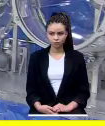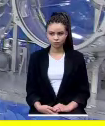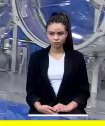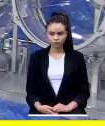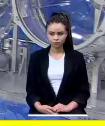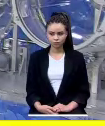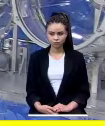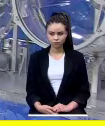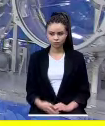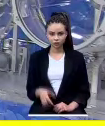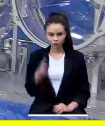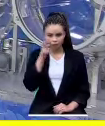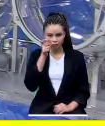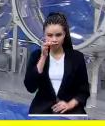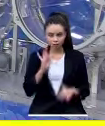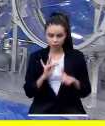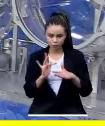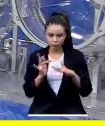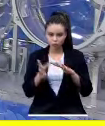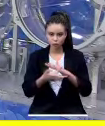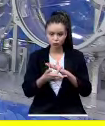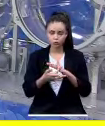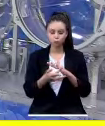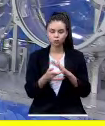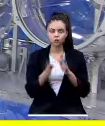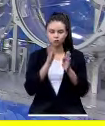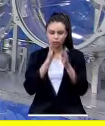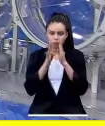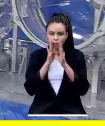no YouTube e no Facebook.